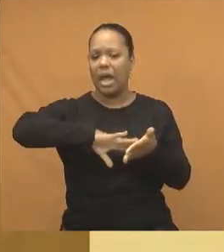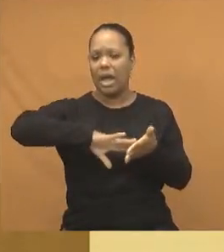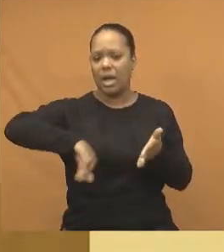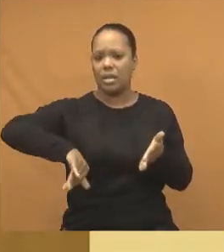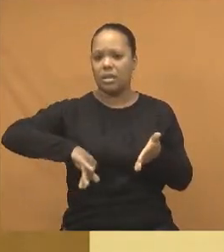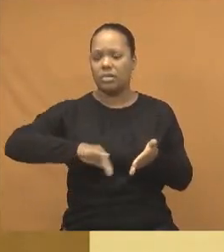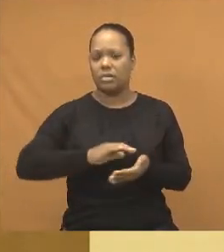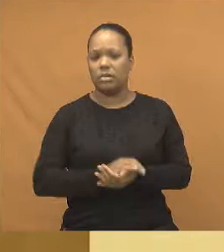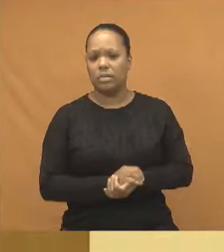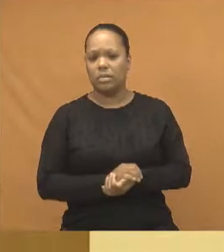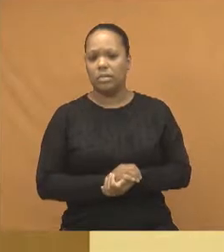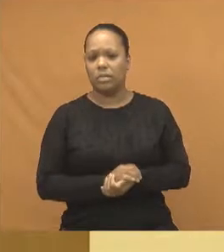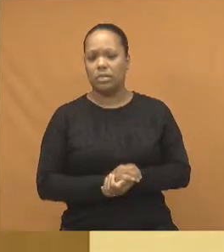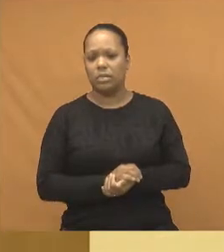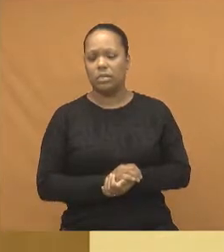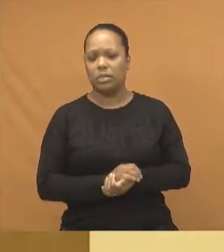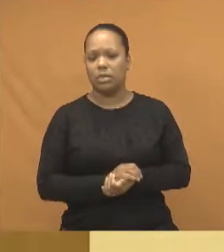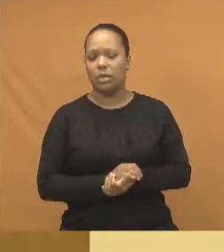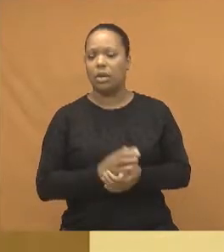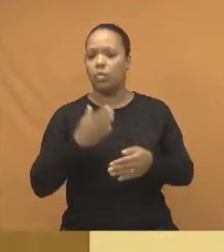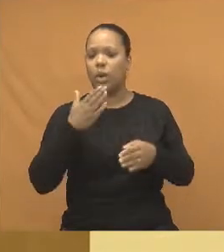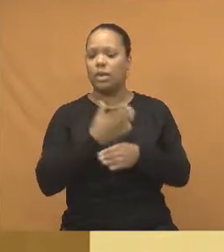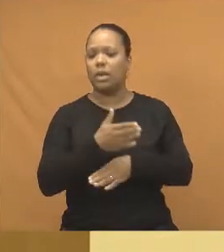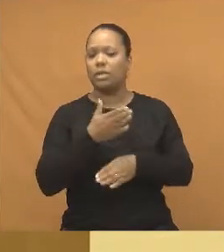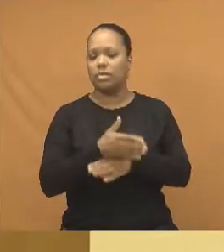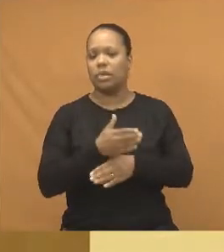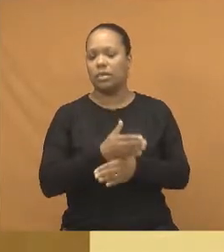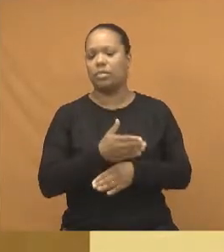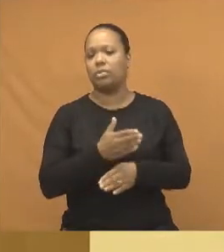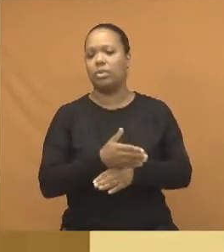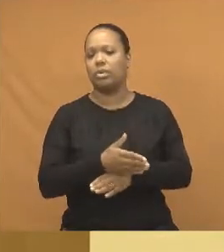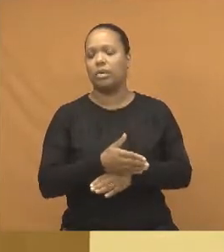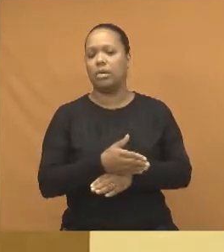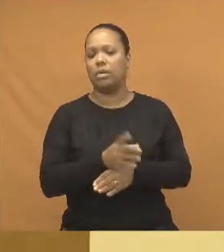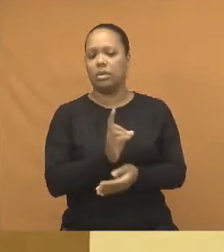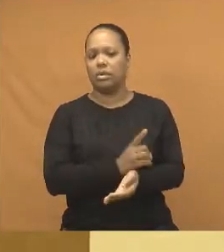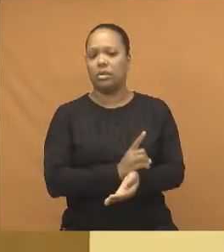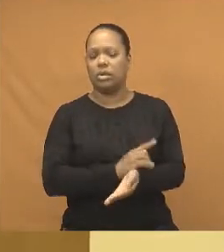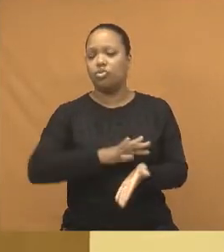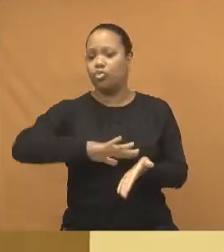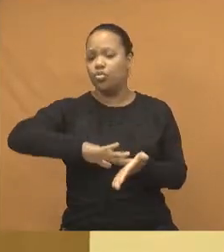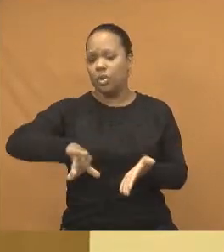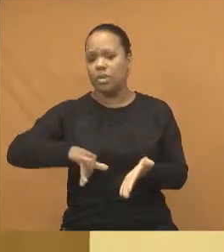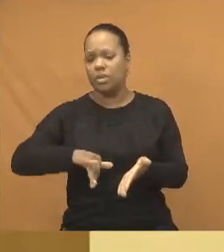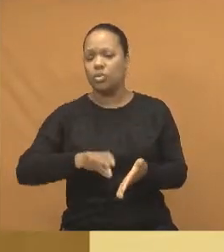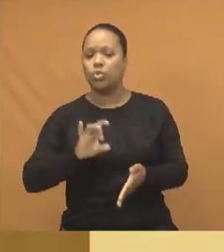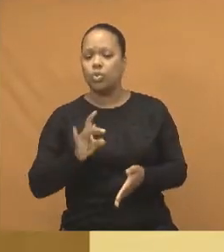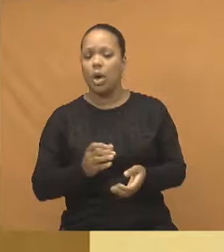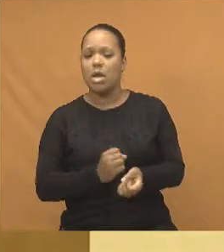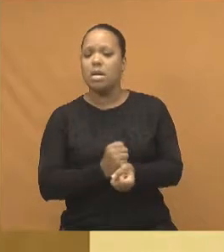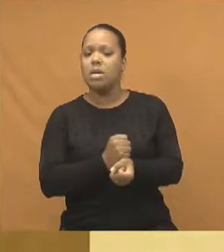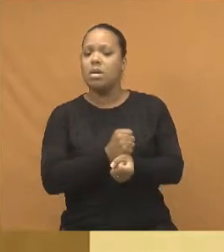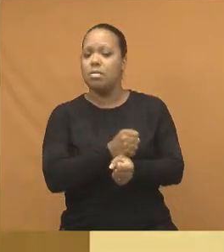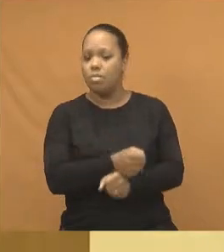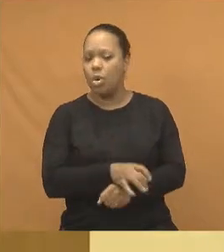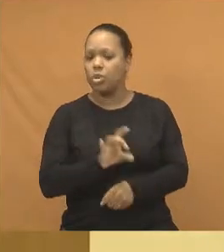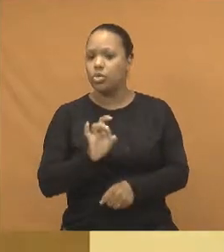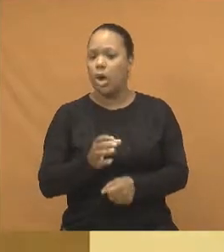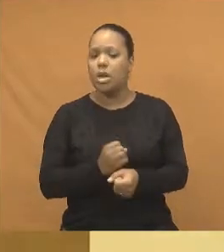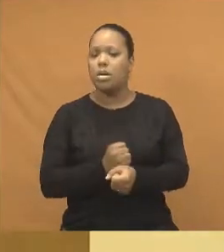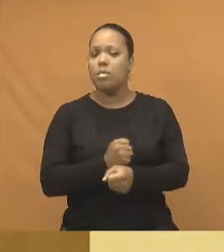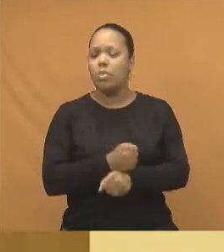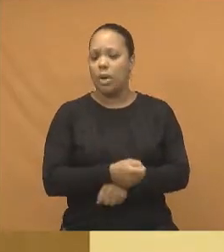a questão do atendimento preferencial ao diabético, né? E só impõe, pela redação que aqui